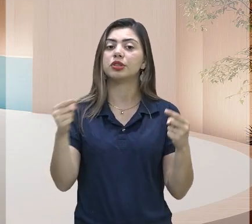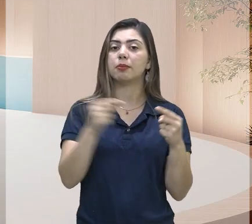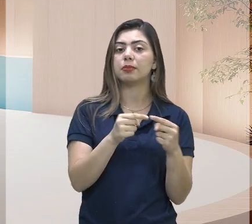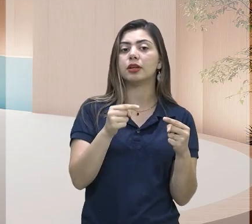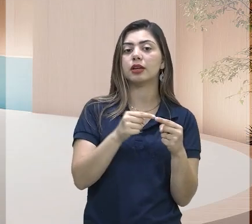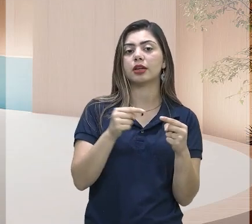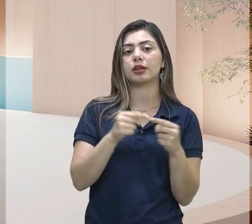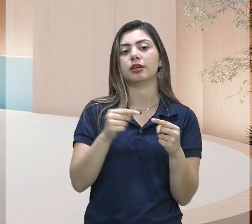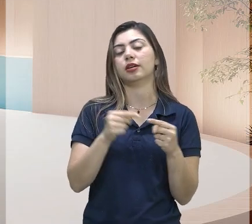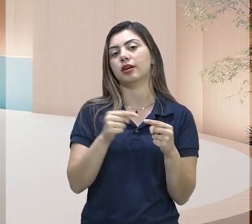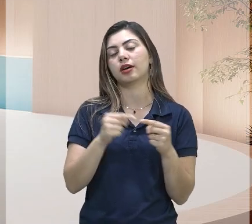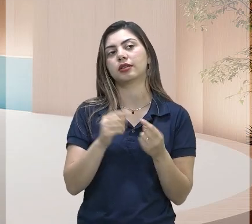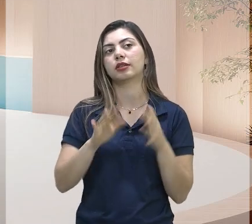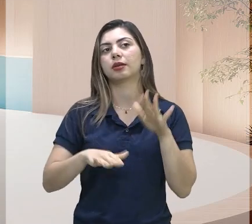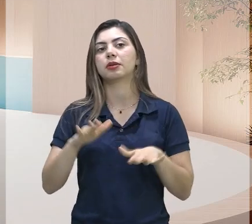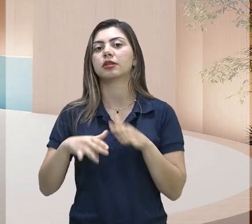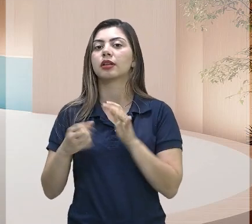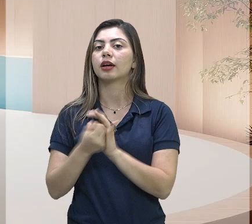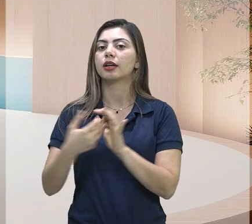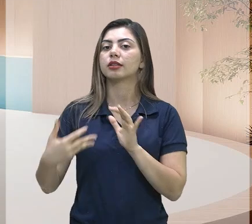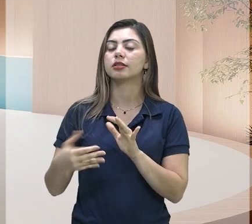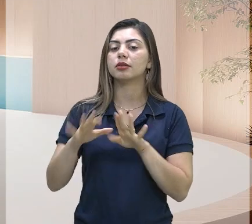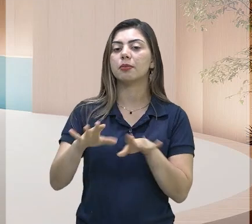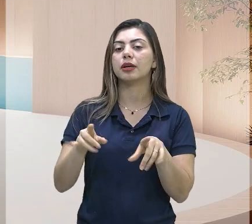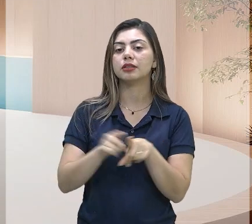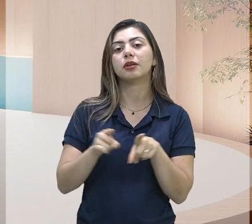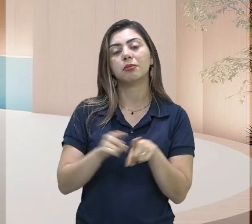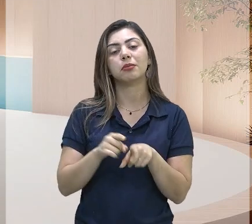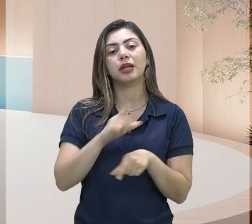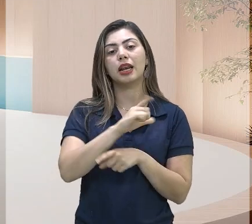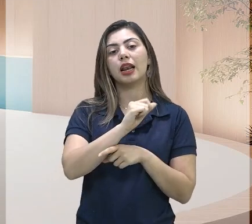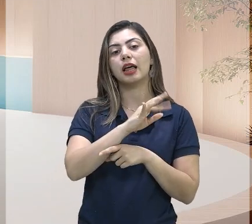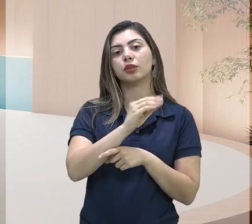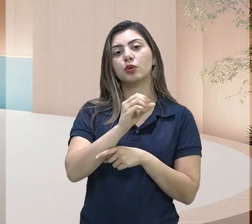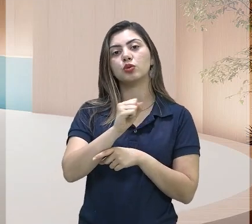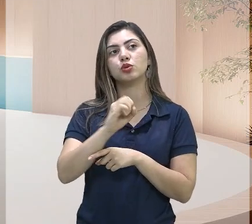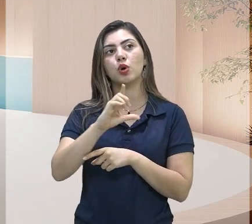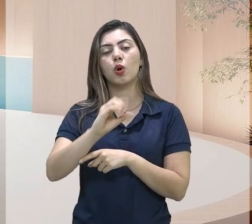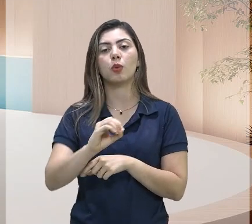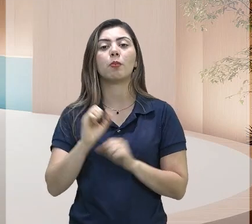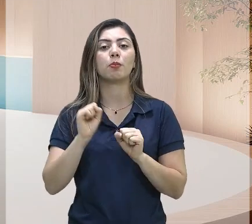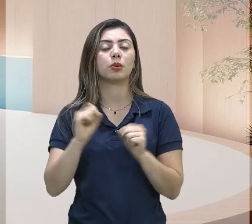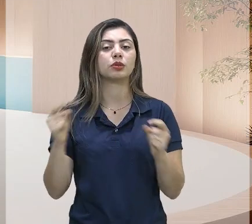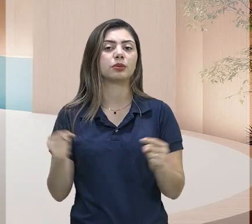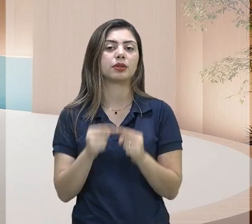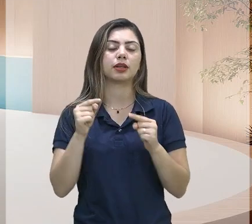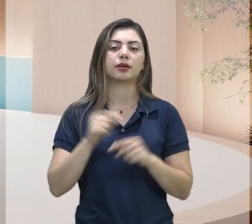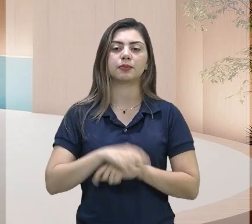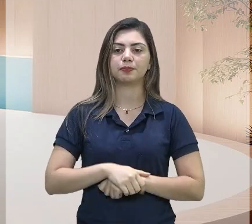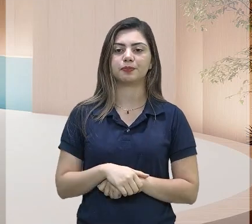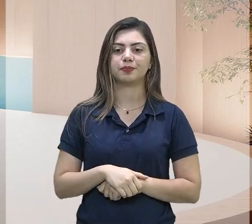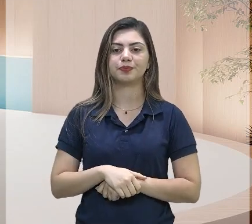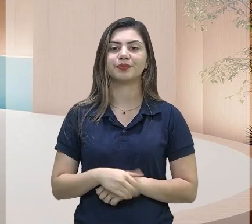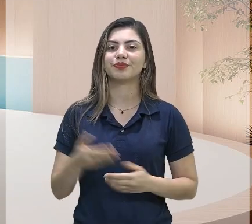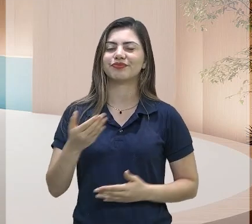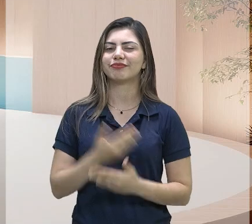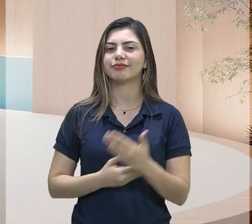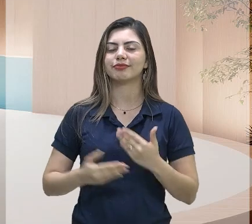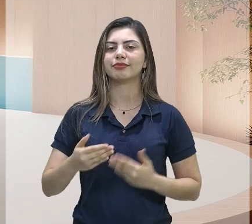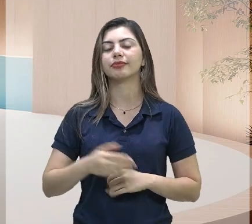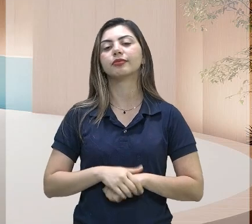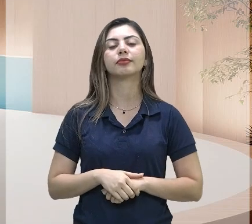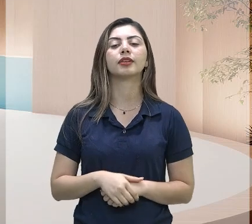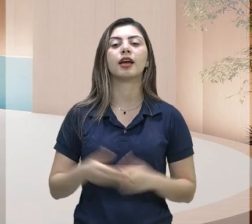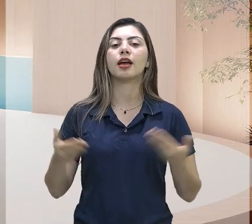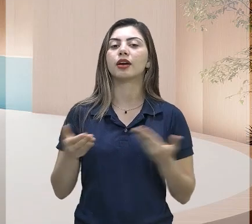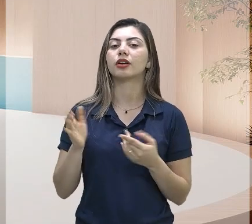das suas características físicas, e pode ser um latossolo também, certo? Bem, dando continuidade, eu gostaria de apresentar